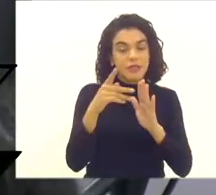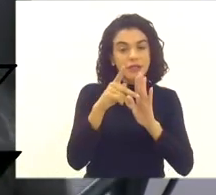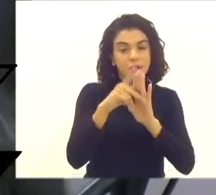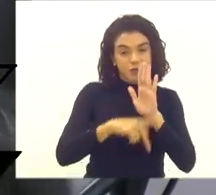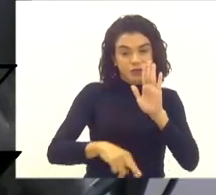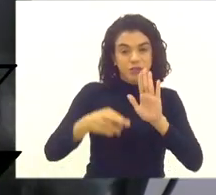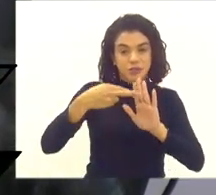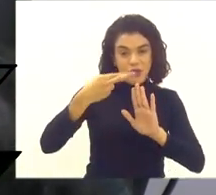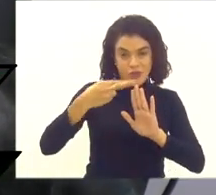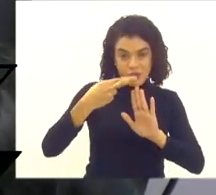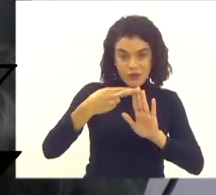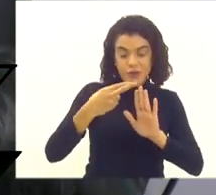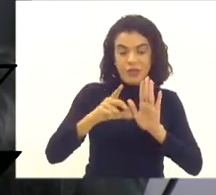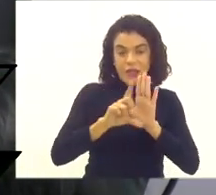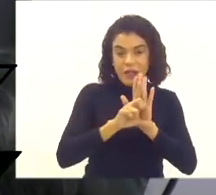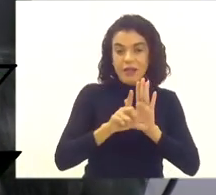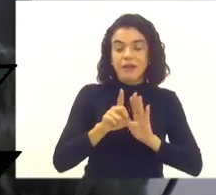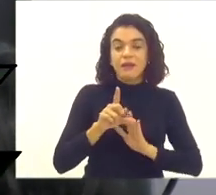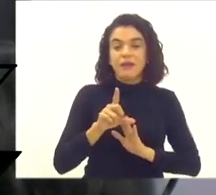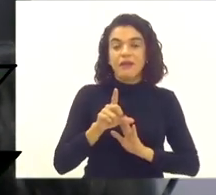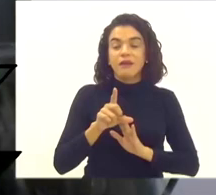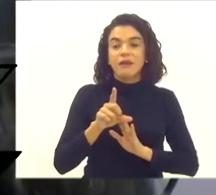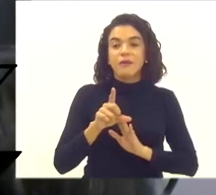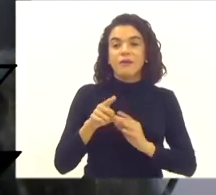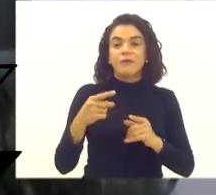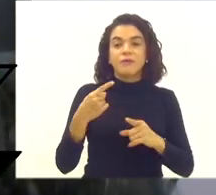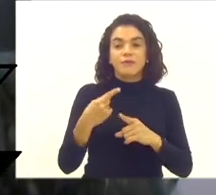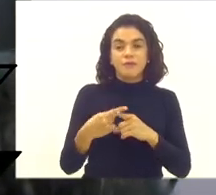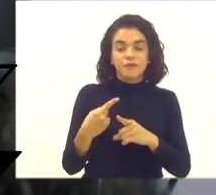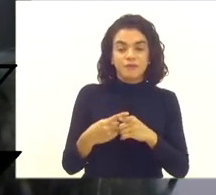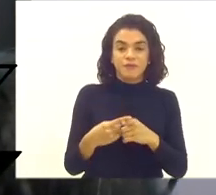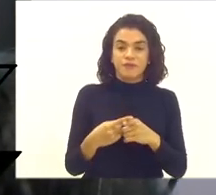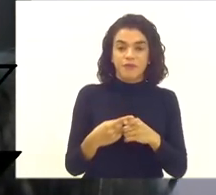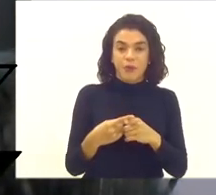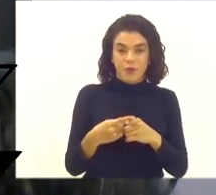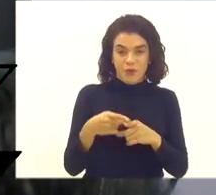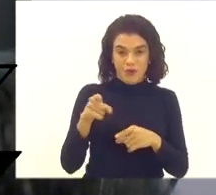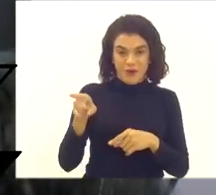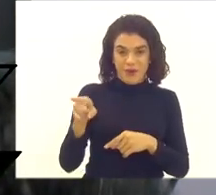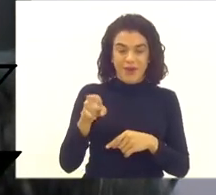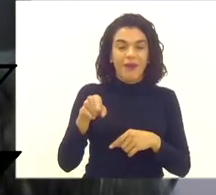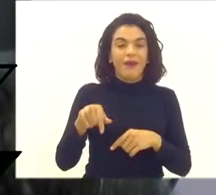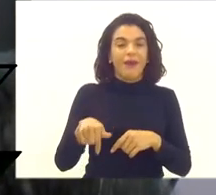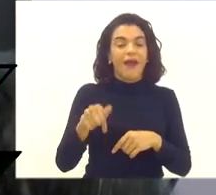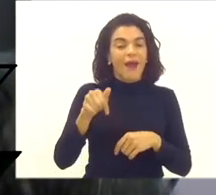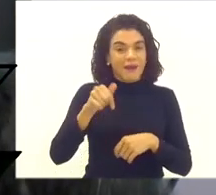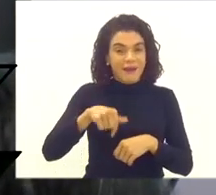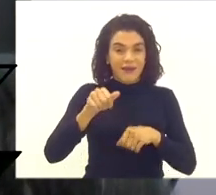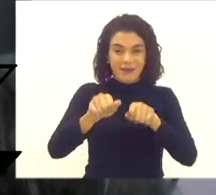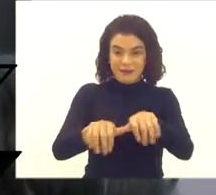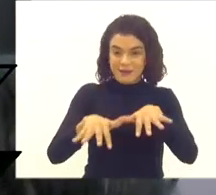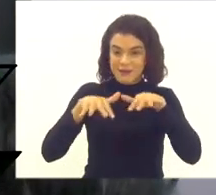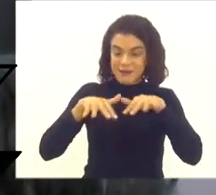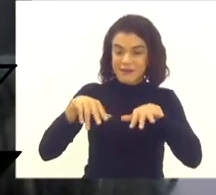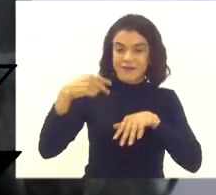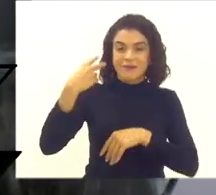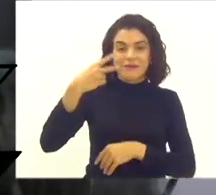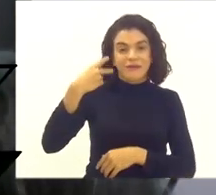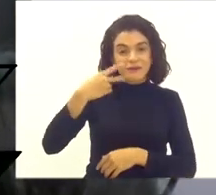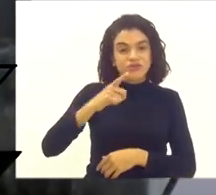esse projeto de lei porque no na Câmara dos Vereadores do Rio de Janeiro né